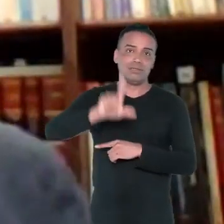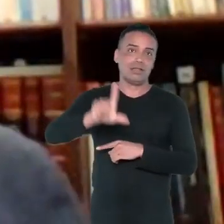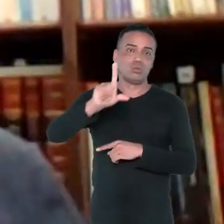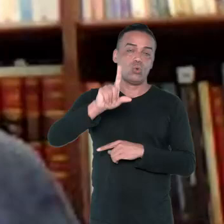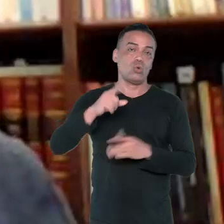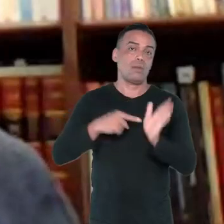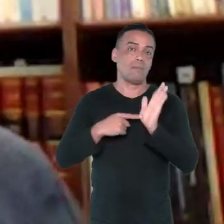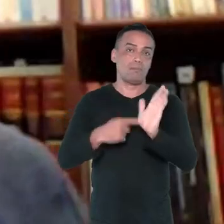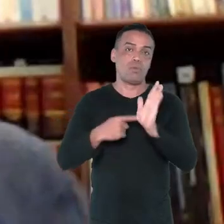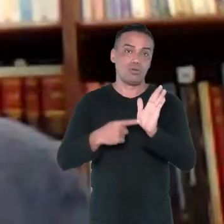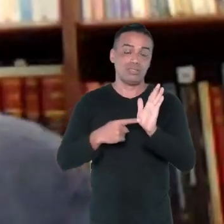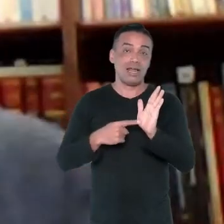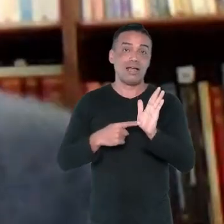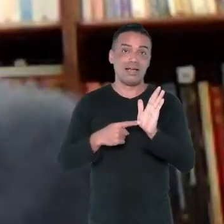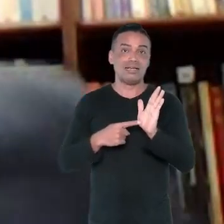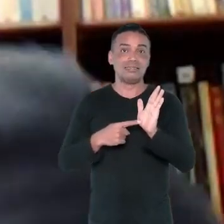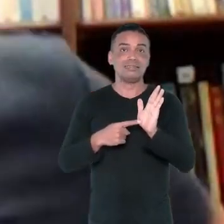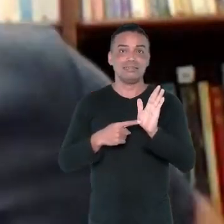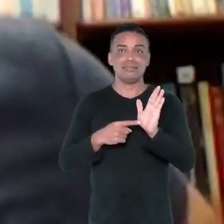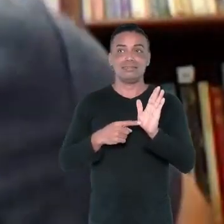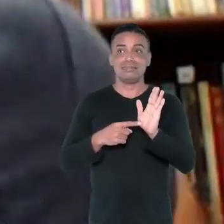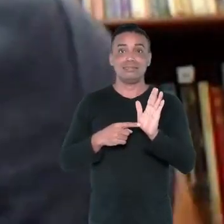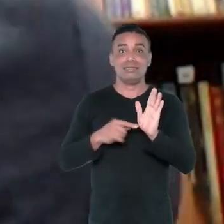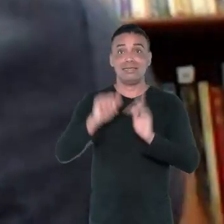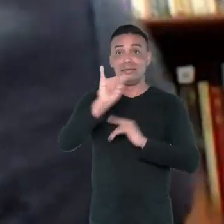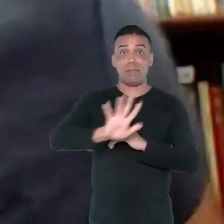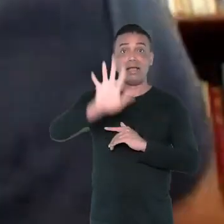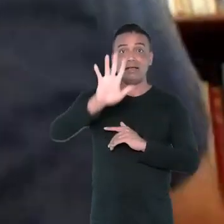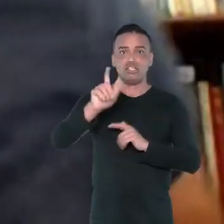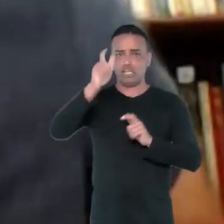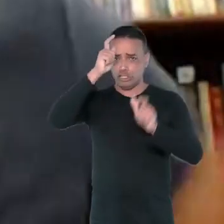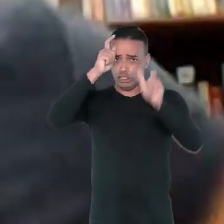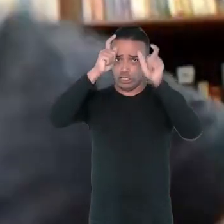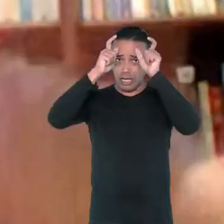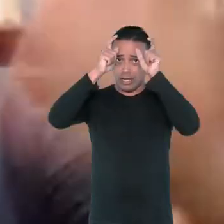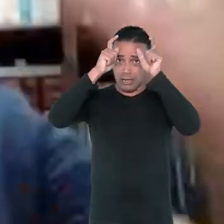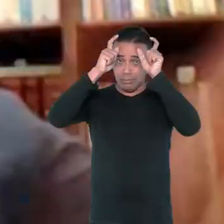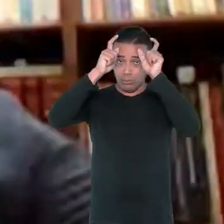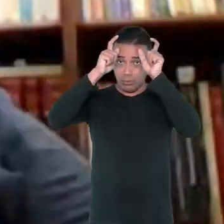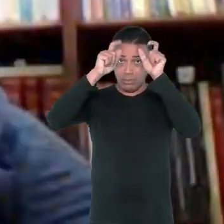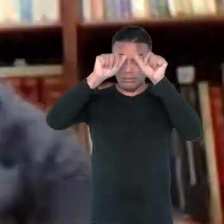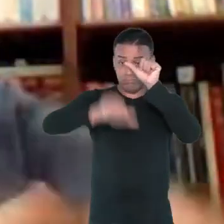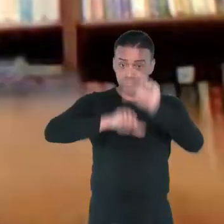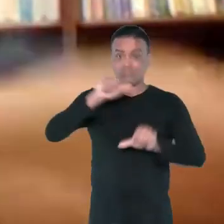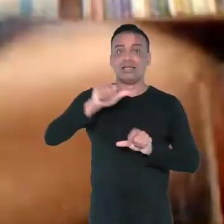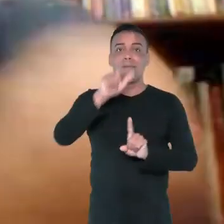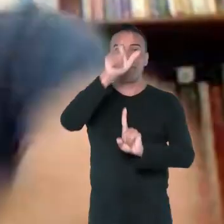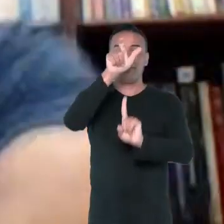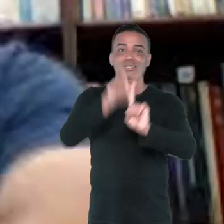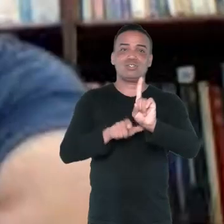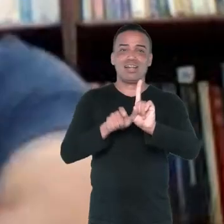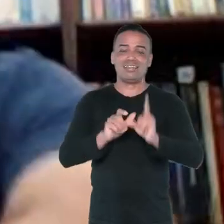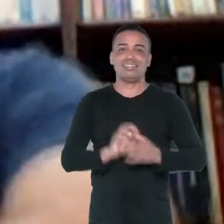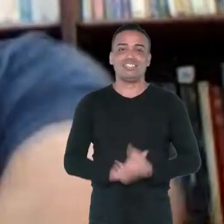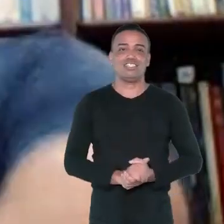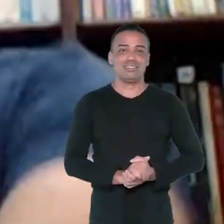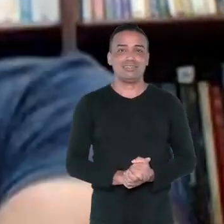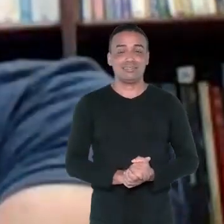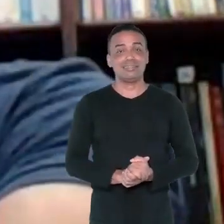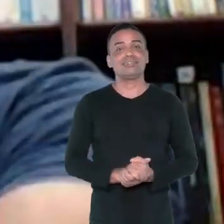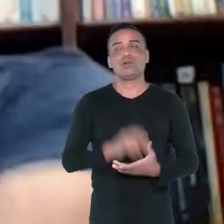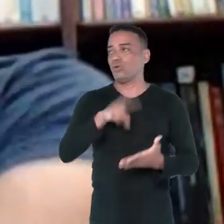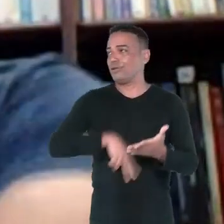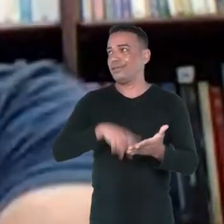tratasse da figura do diabo como personagem. Então, li muita coisa. E fiz